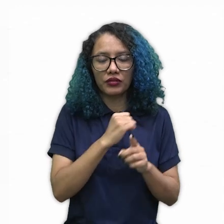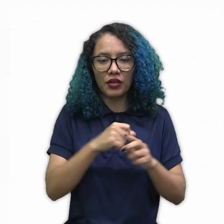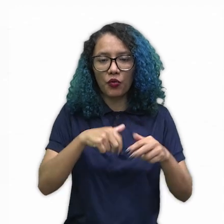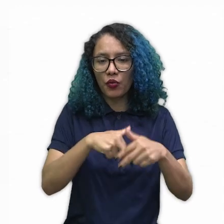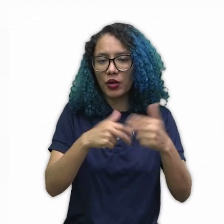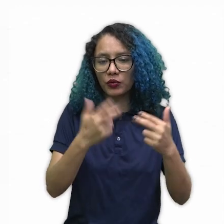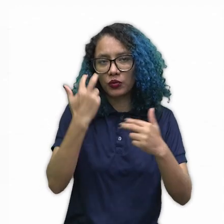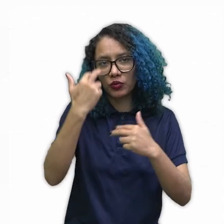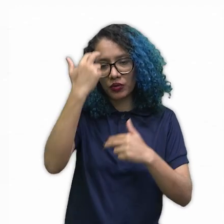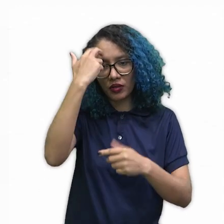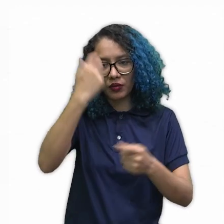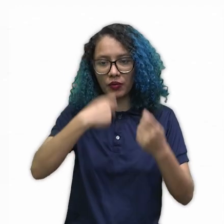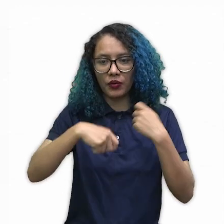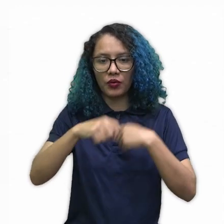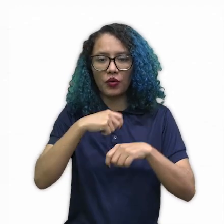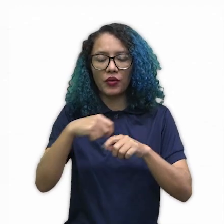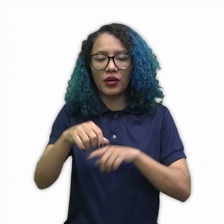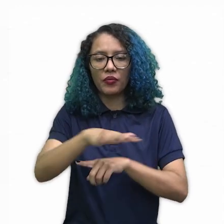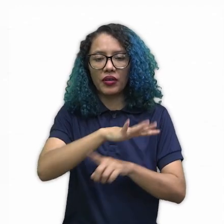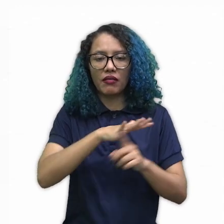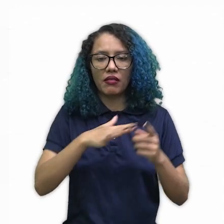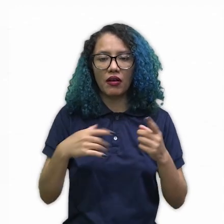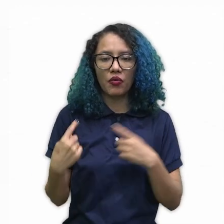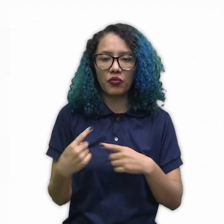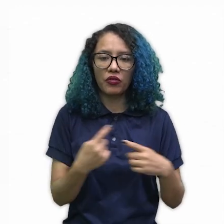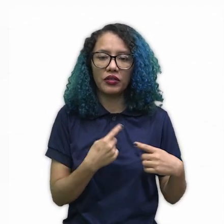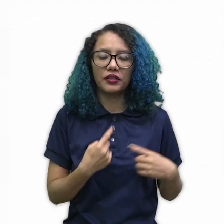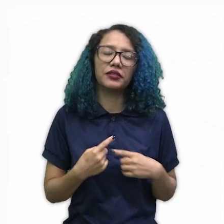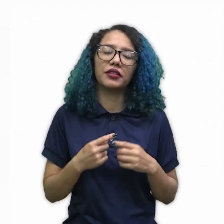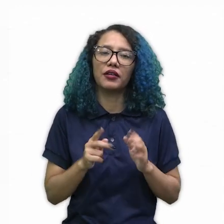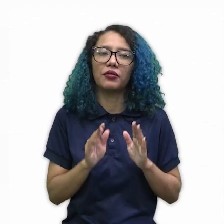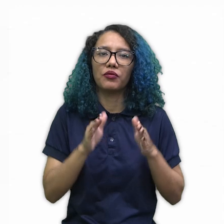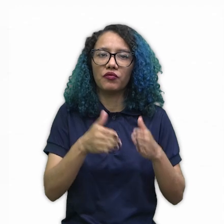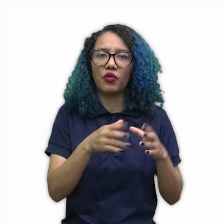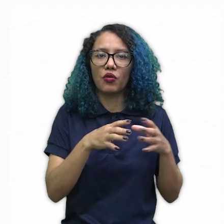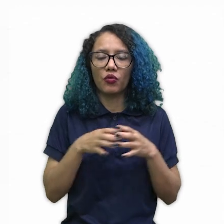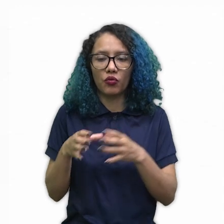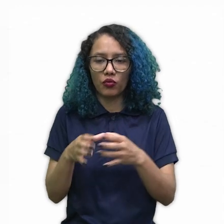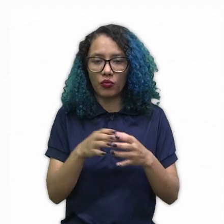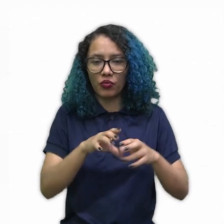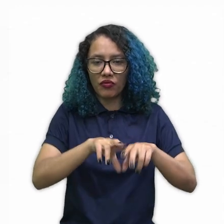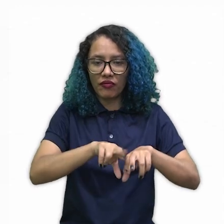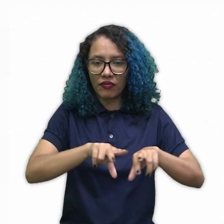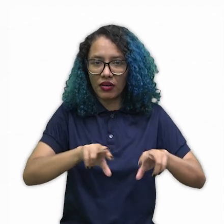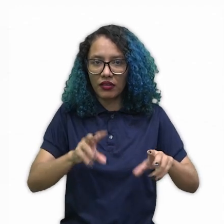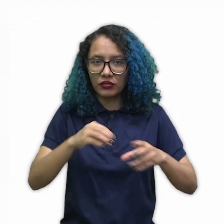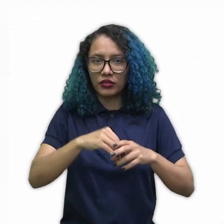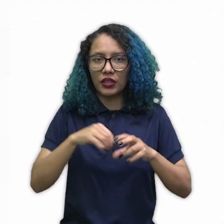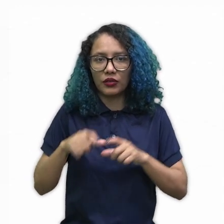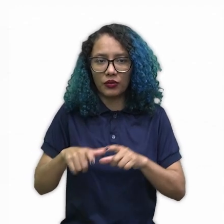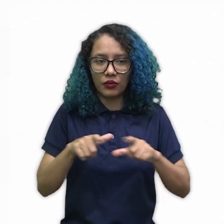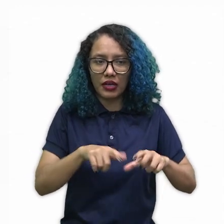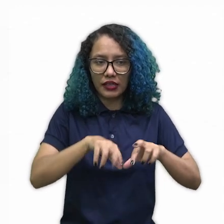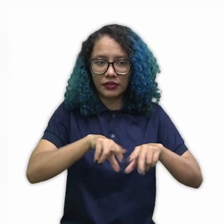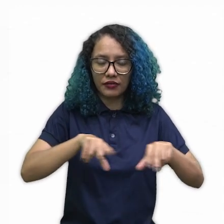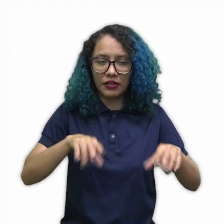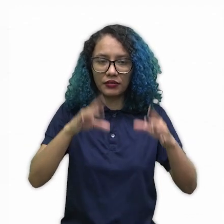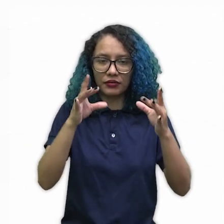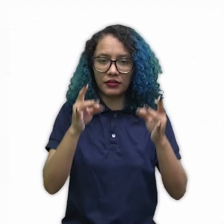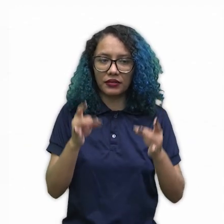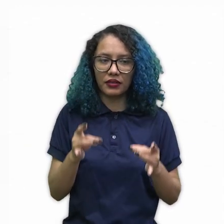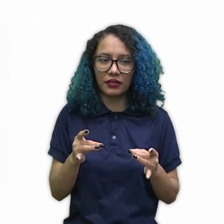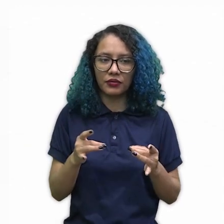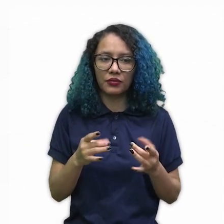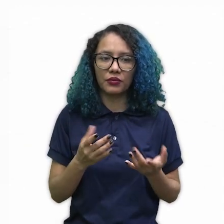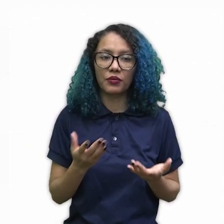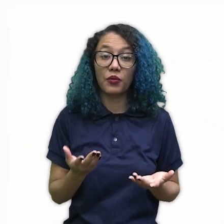étnicas, culturais, econômicas, ambientais e políticas entre grupos populacionais em diferentes espaços.